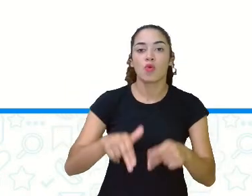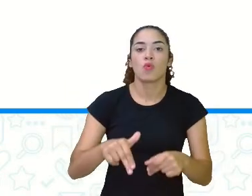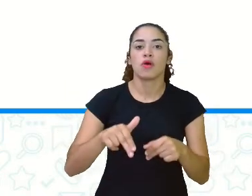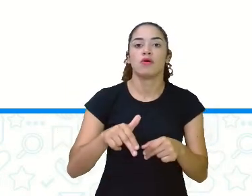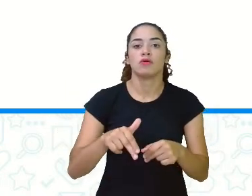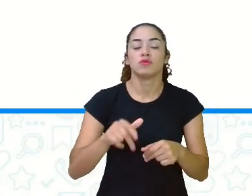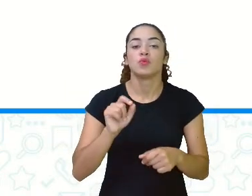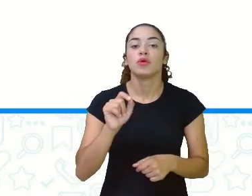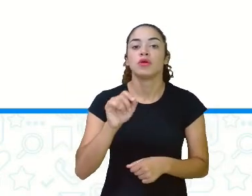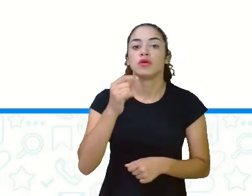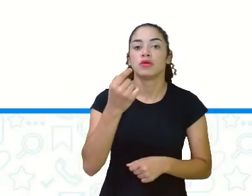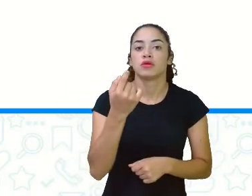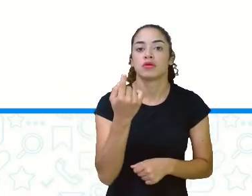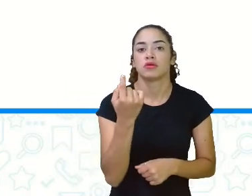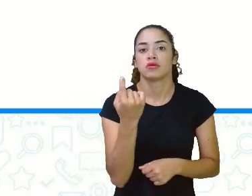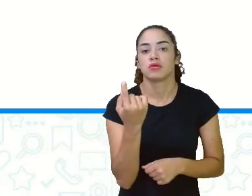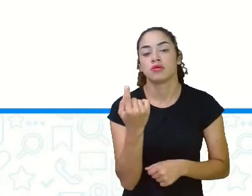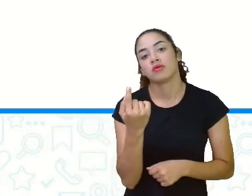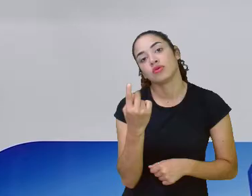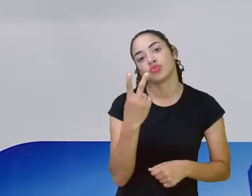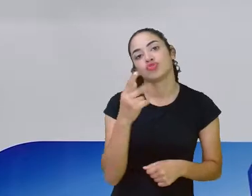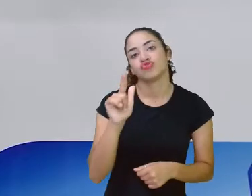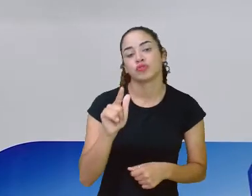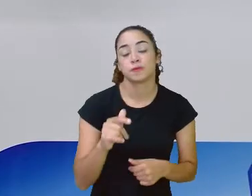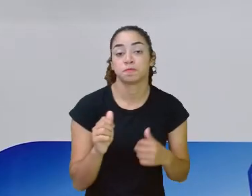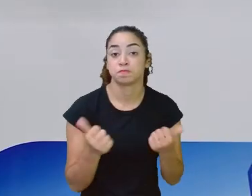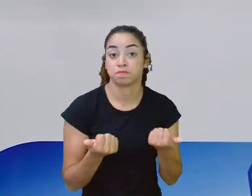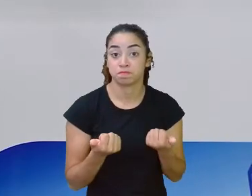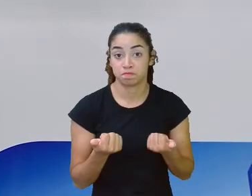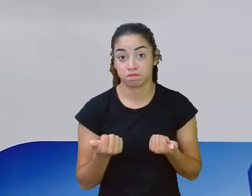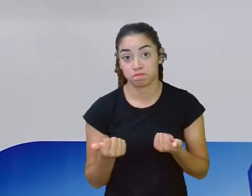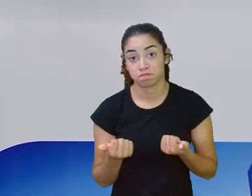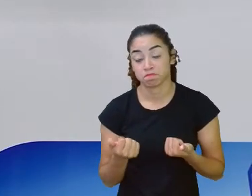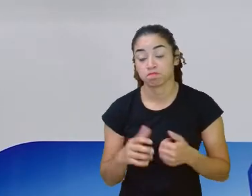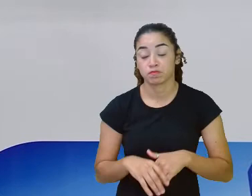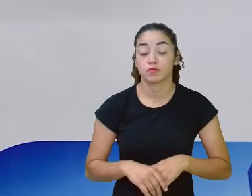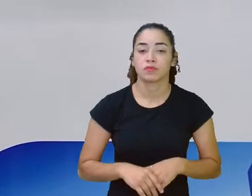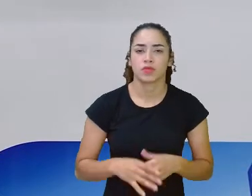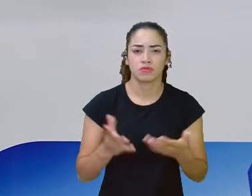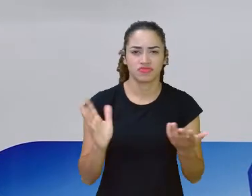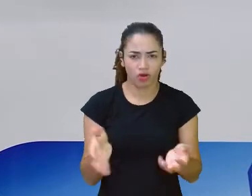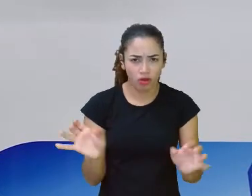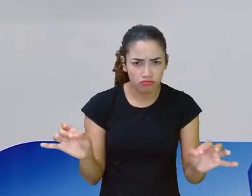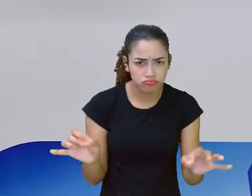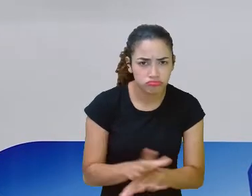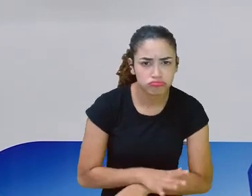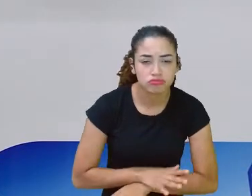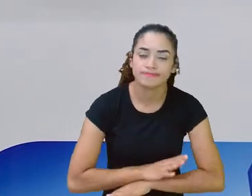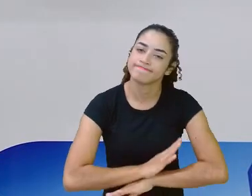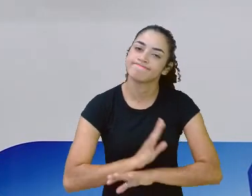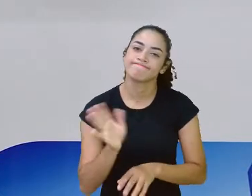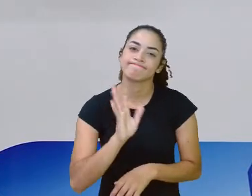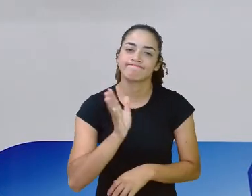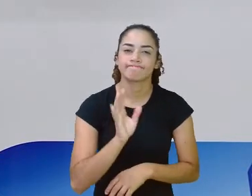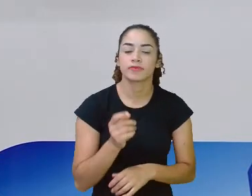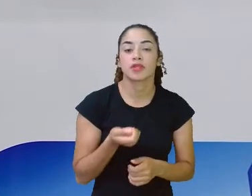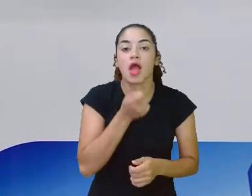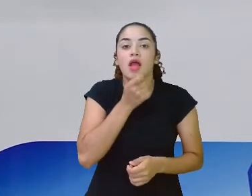2.000 ml são exatamente 2 litros. Mas não parou por aí não, porque a quantidade é